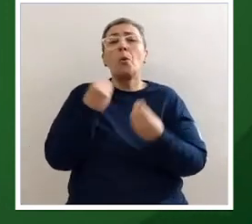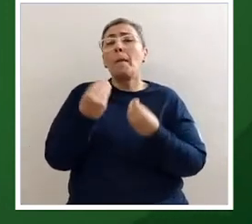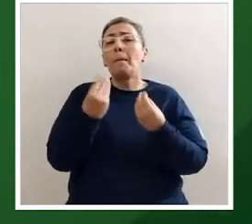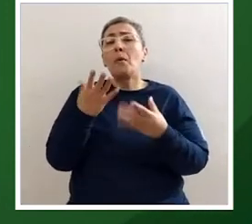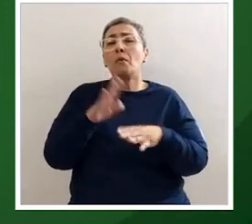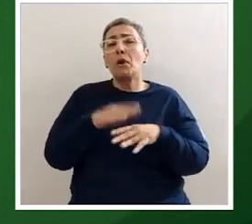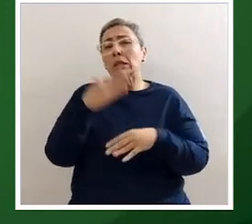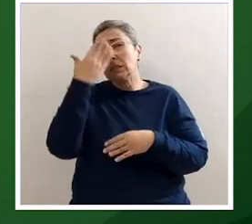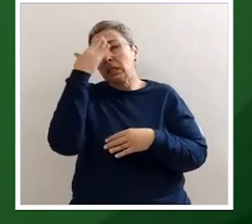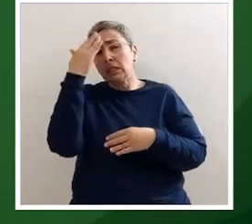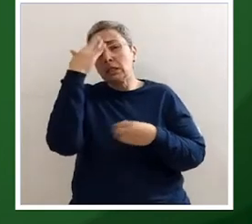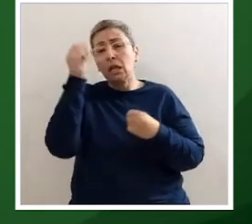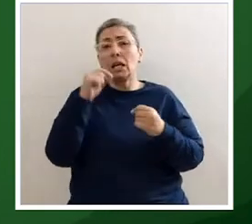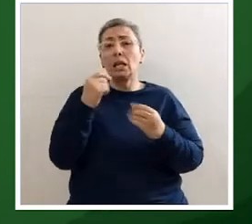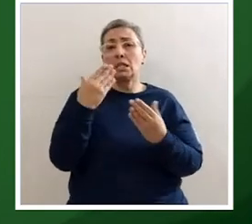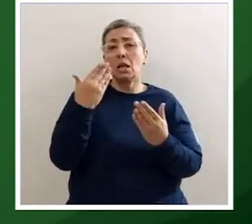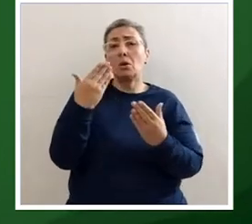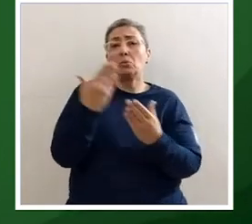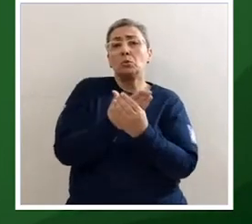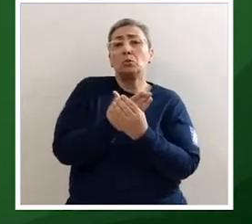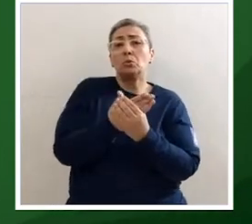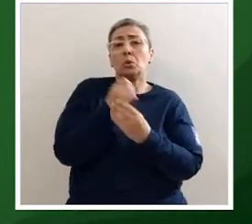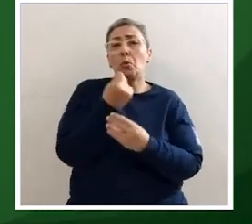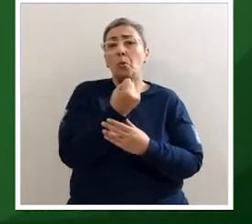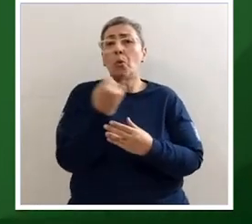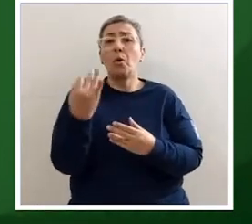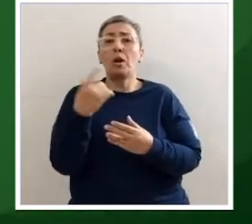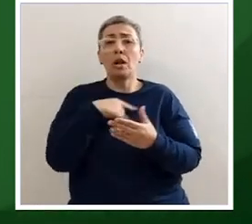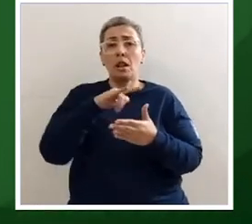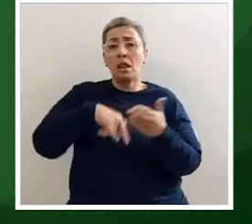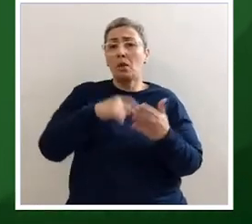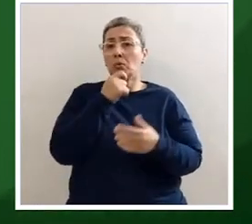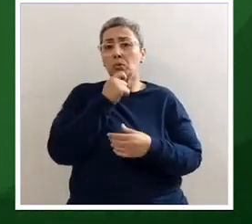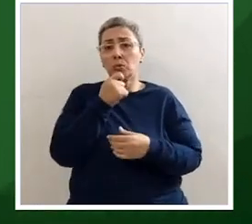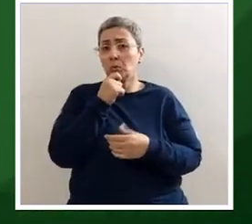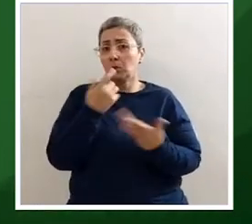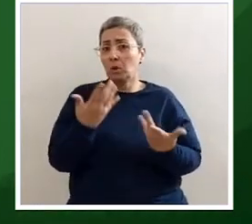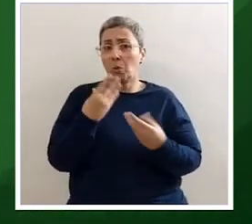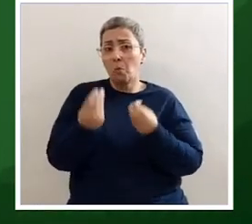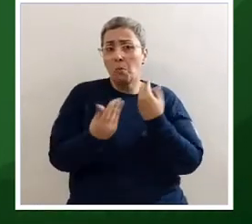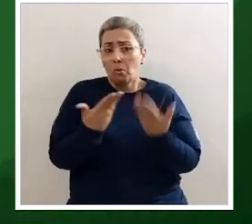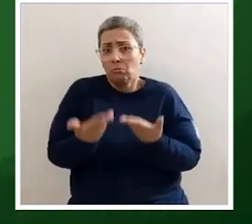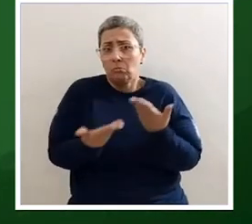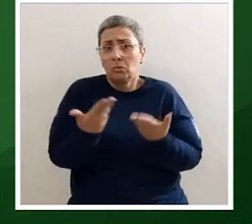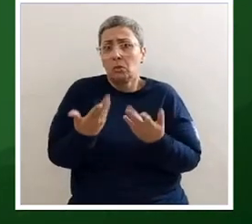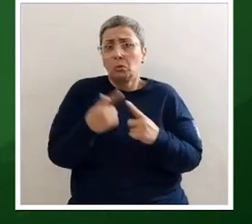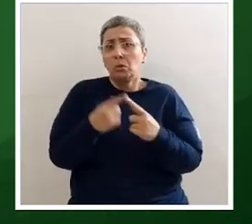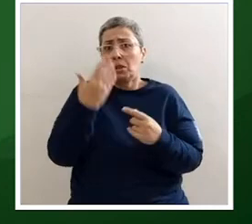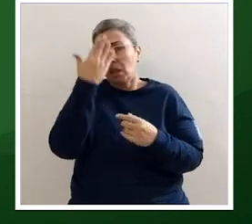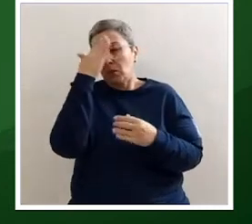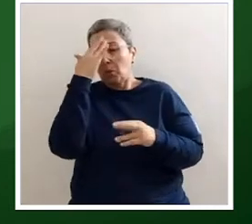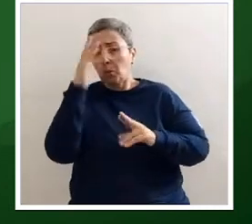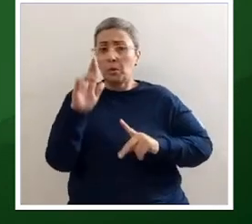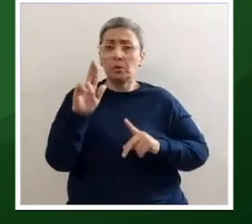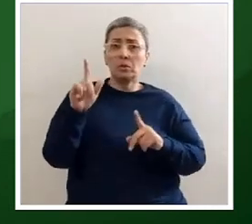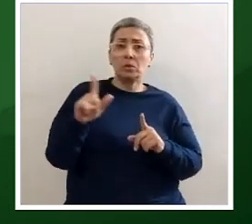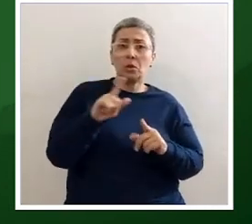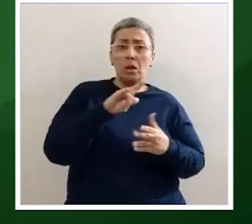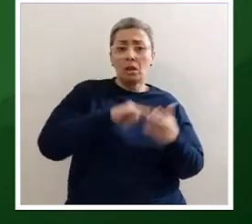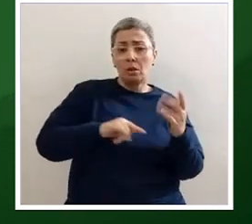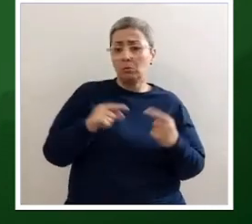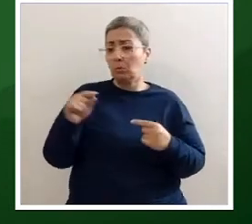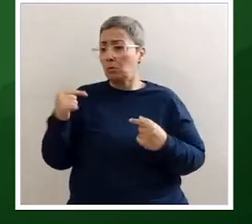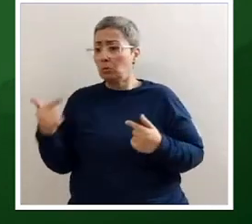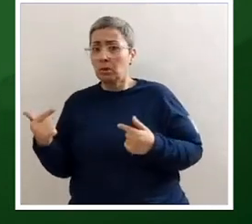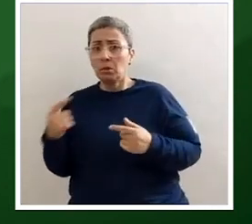foi entender essa judicialização de alguns casos que não eram maldados né como é que tratava-se entendia a diferença entre um caso e